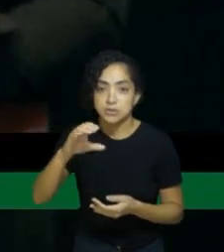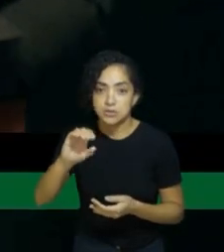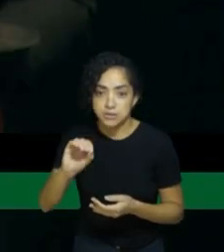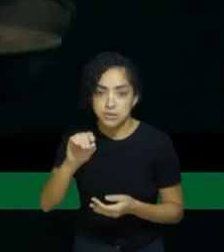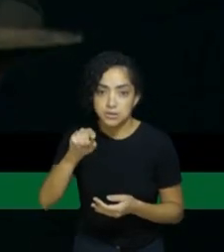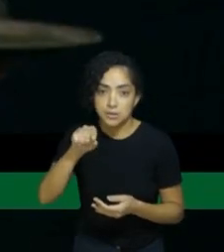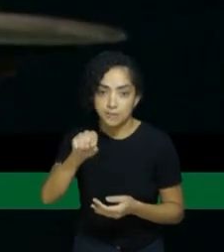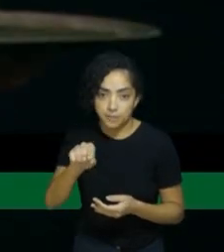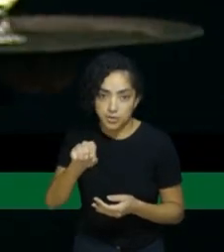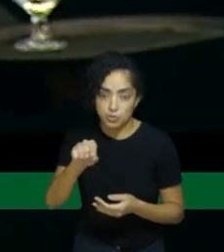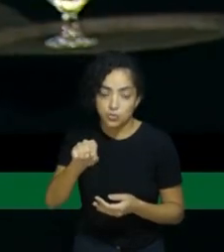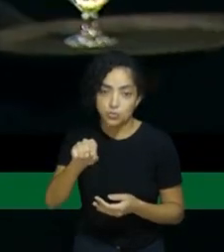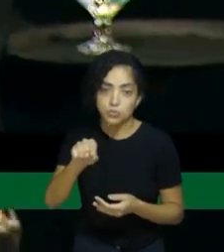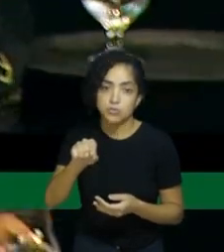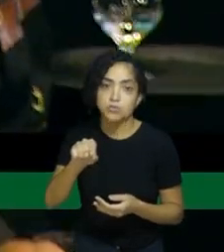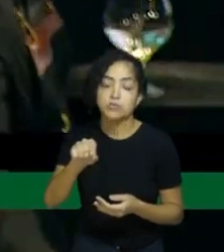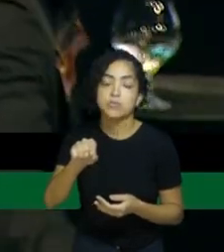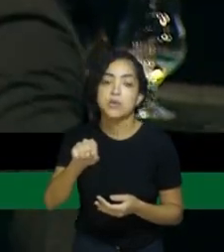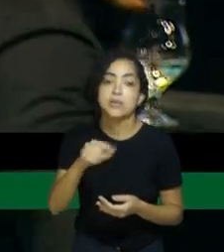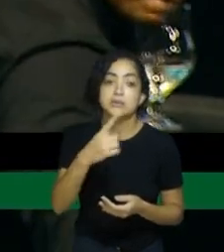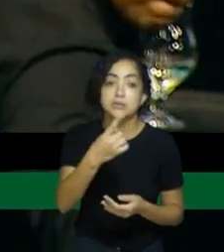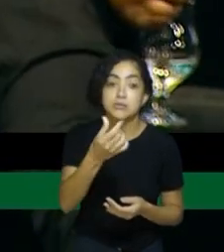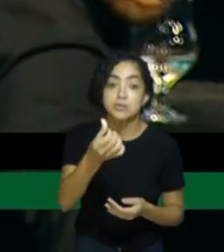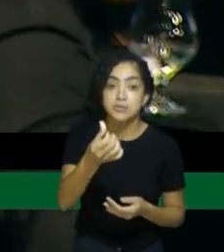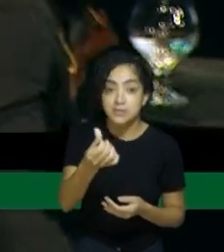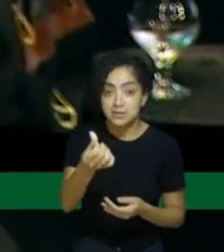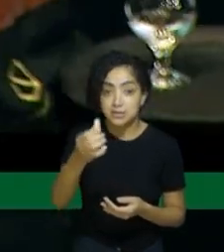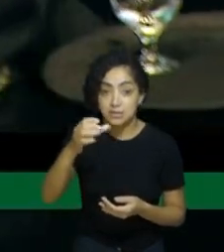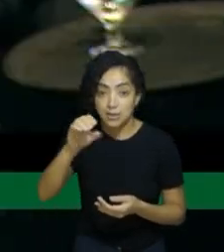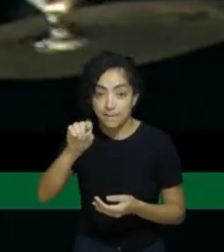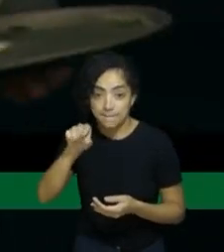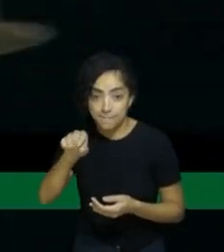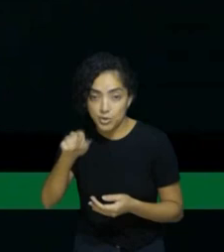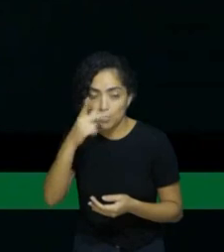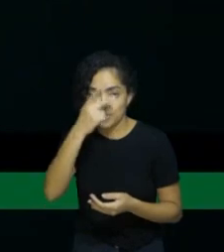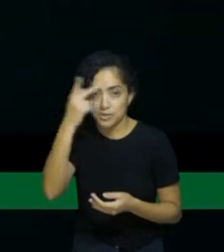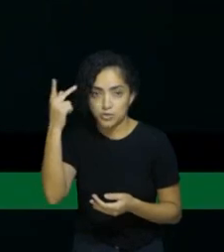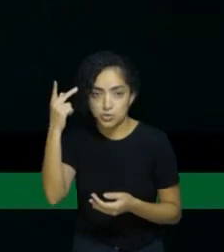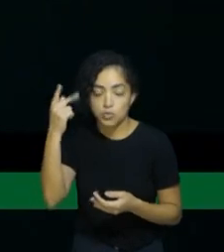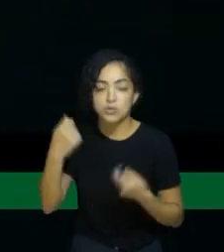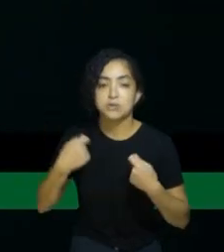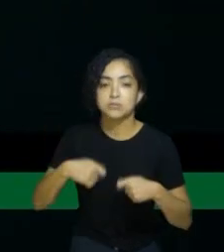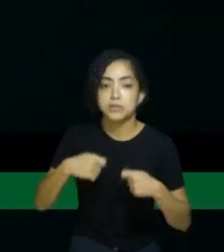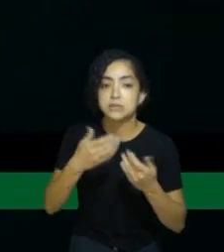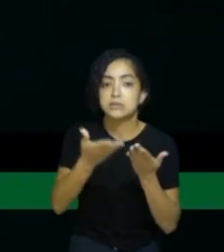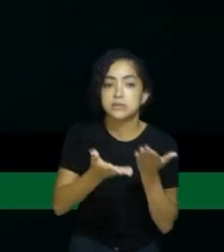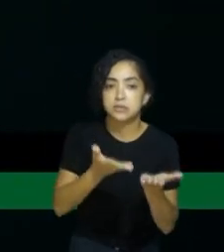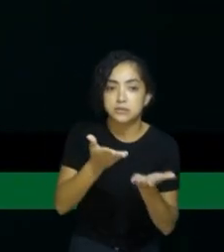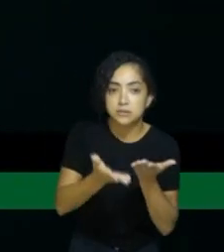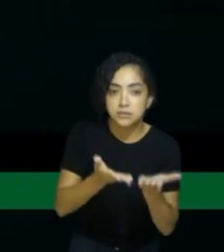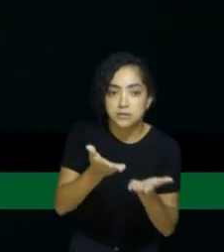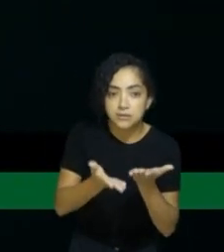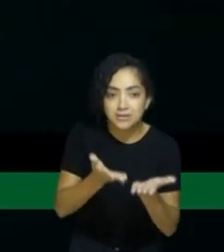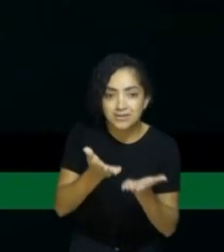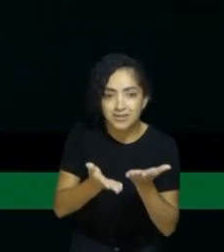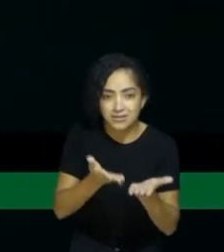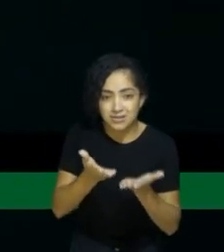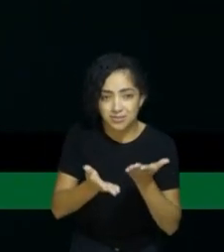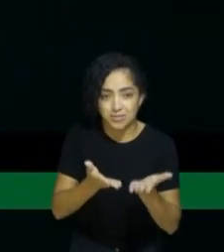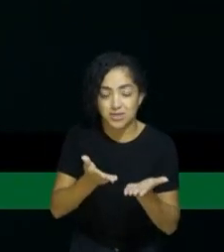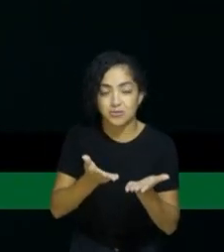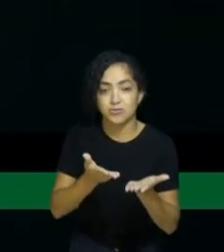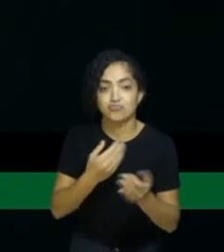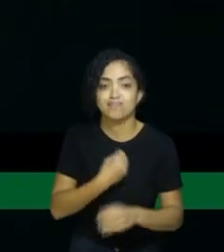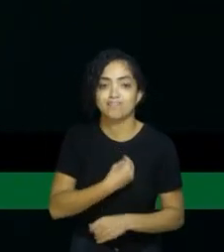160.000 160.000 brasileiros necessitam de tratamento dialítico para